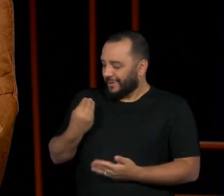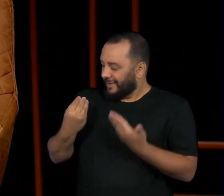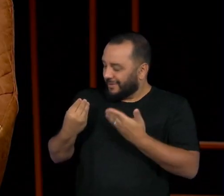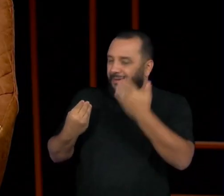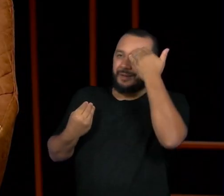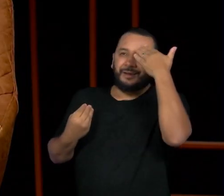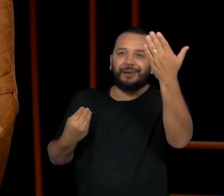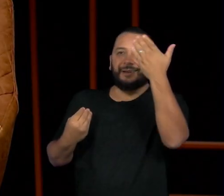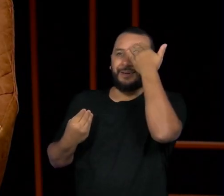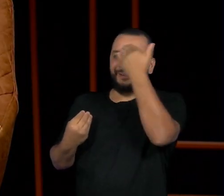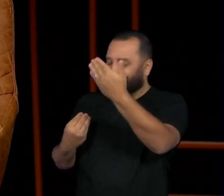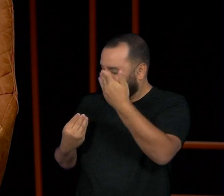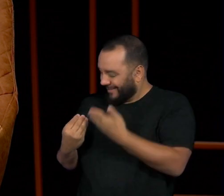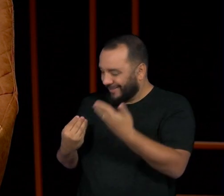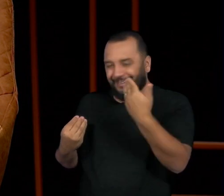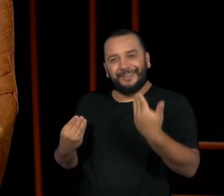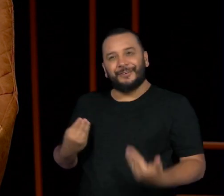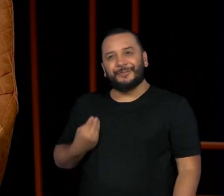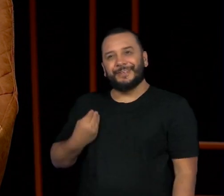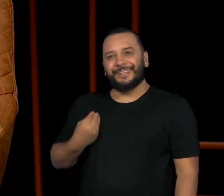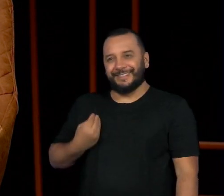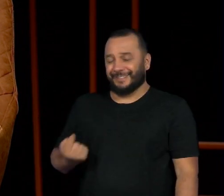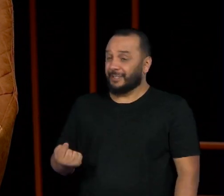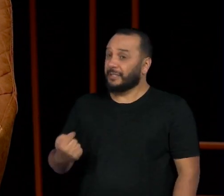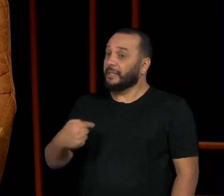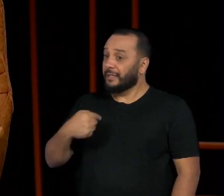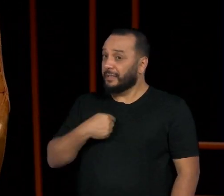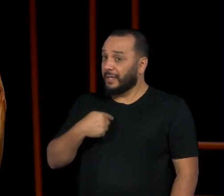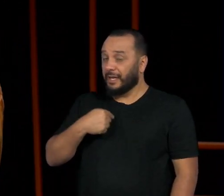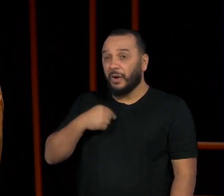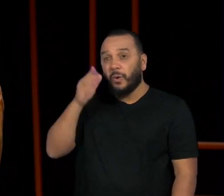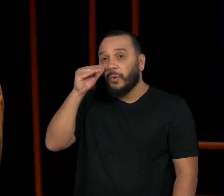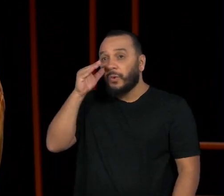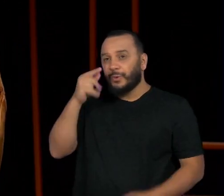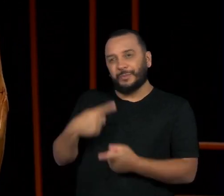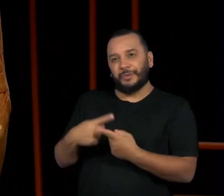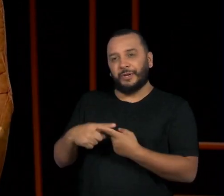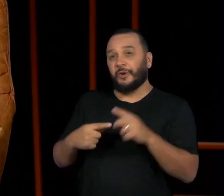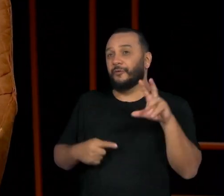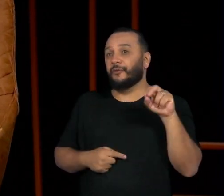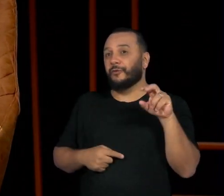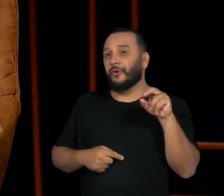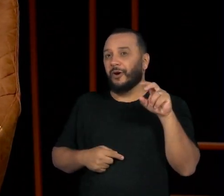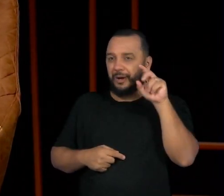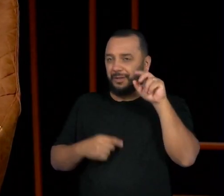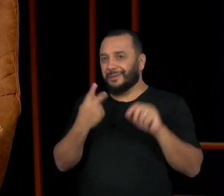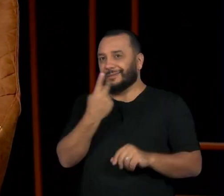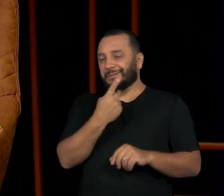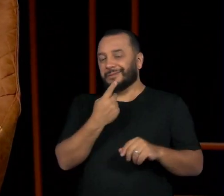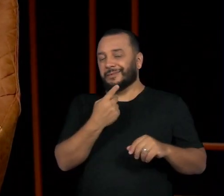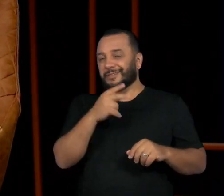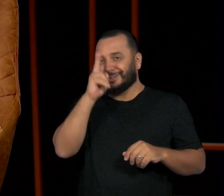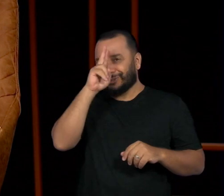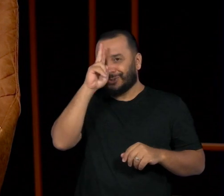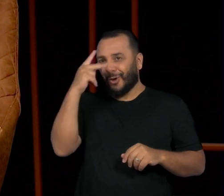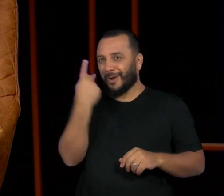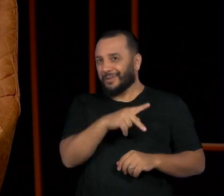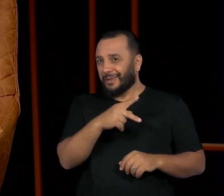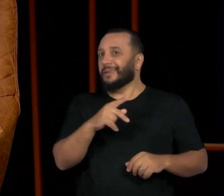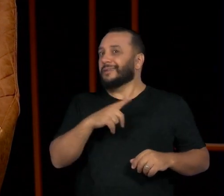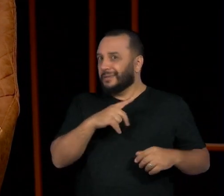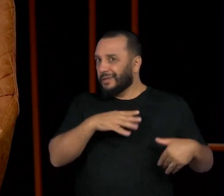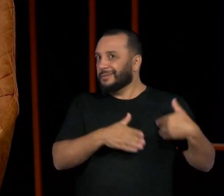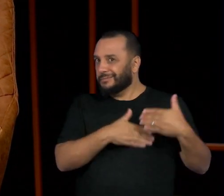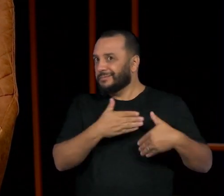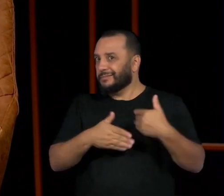os momentos. E me achava muito curioso, porque minha avó tem uma história de vida bastante dolorosa, difícil.